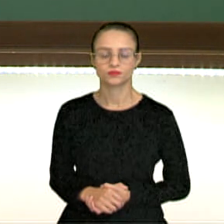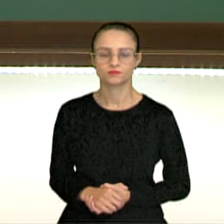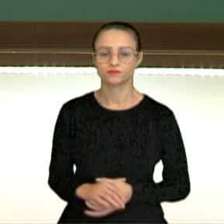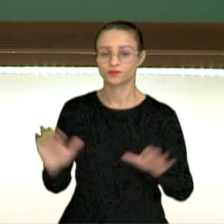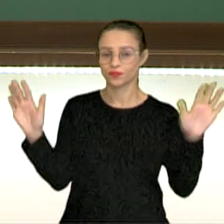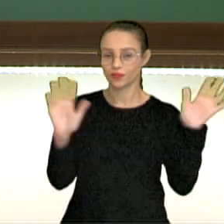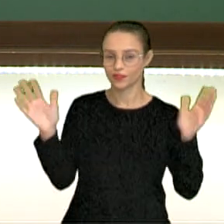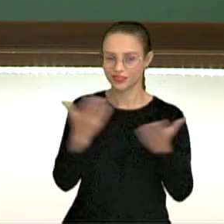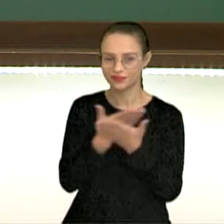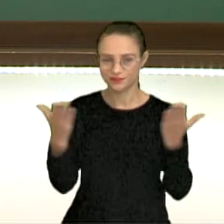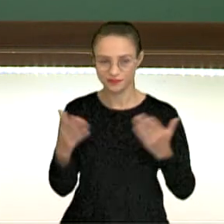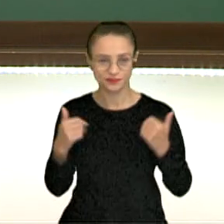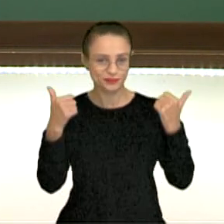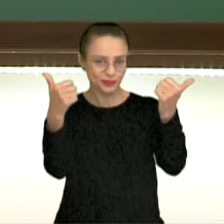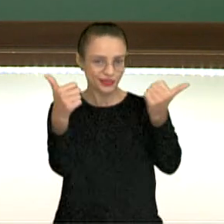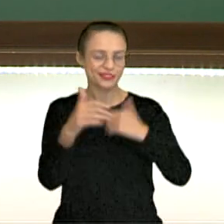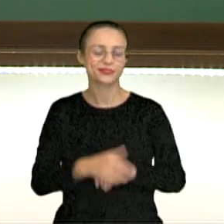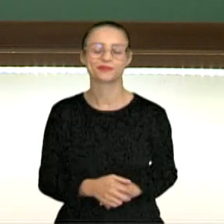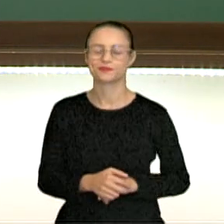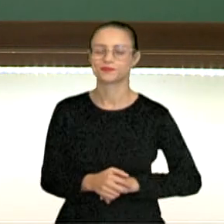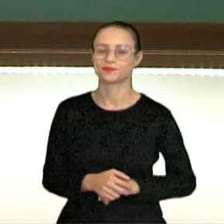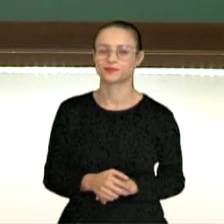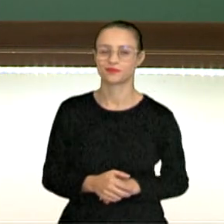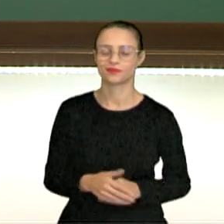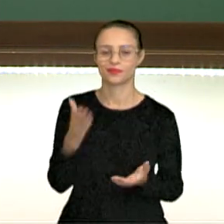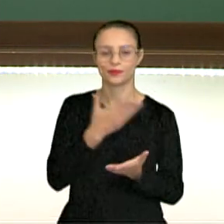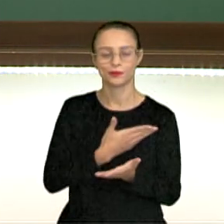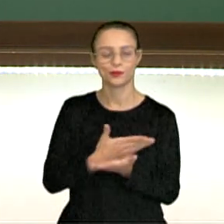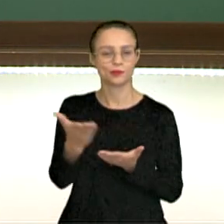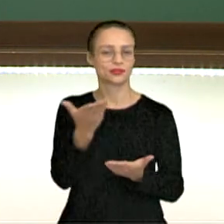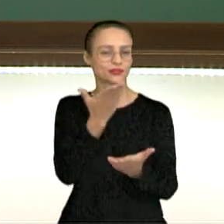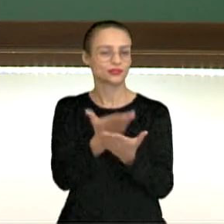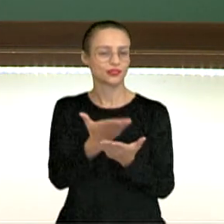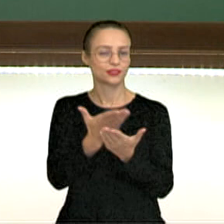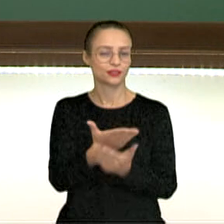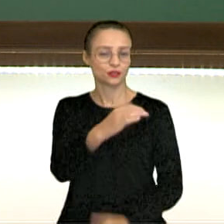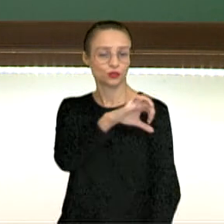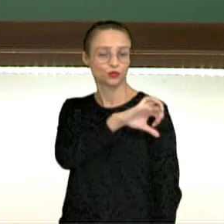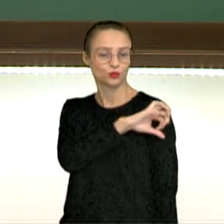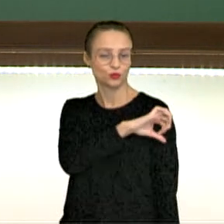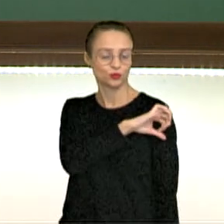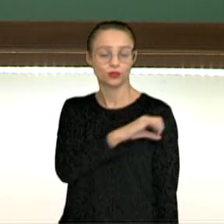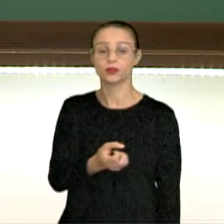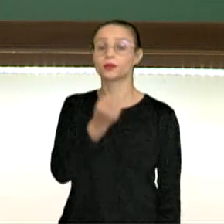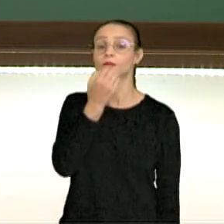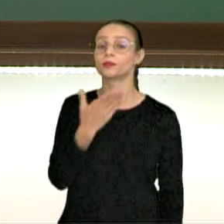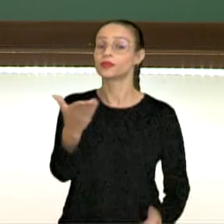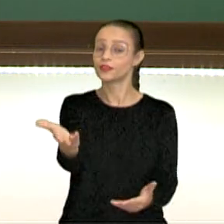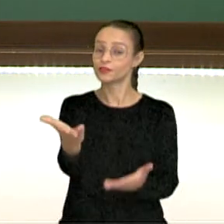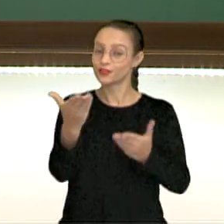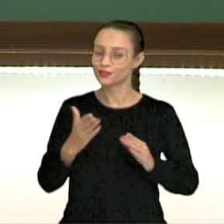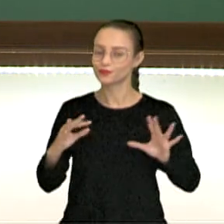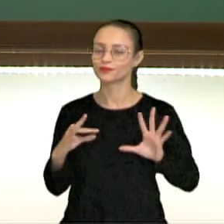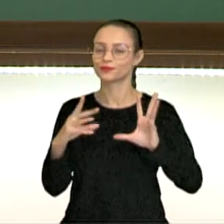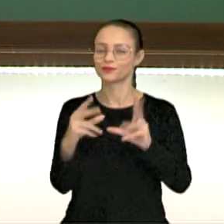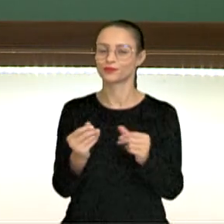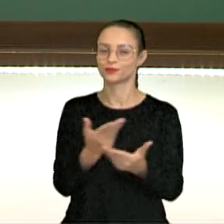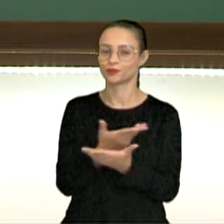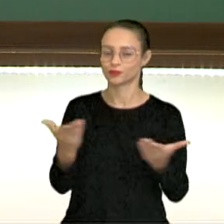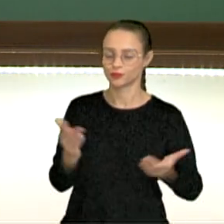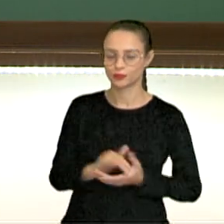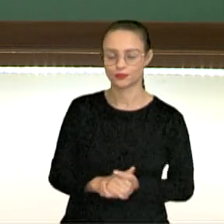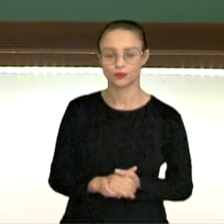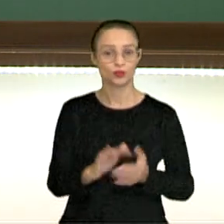Fala galera, beleza? Estamos começando o nosso vídeo do 9º ano. Seja bem-vinda, seja bem-vindo. O